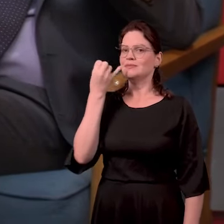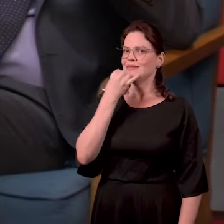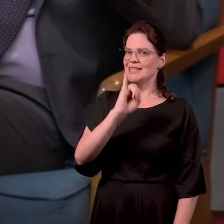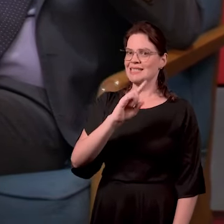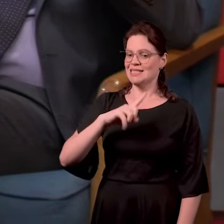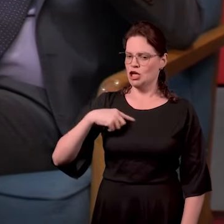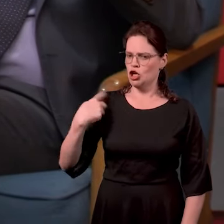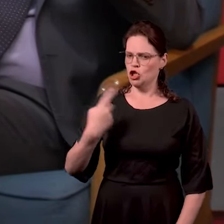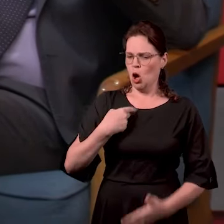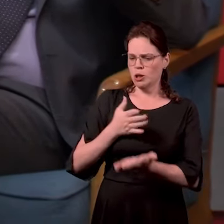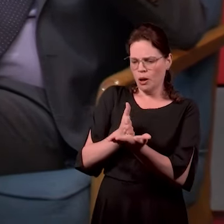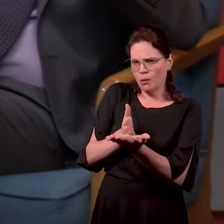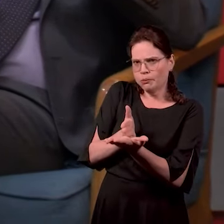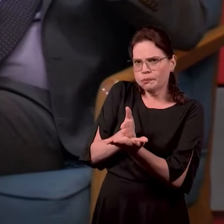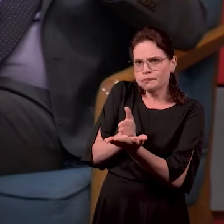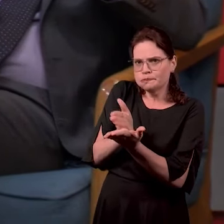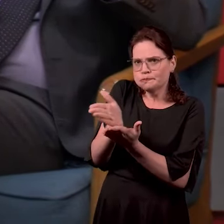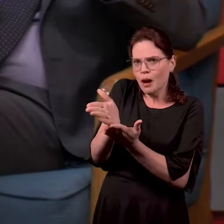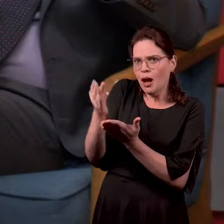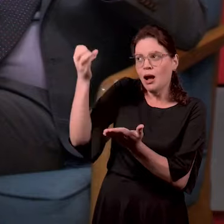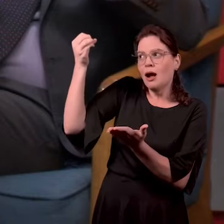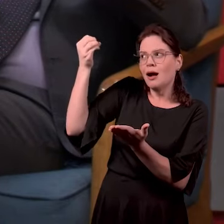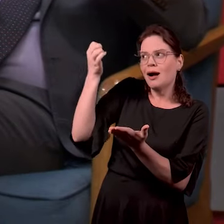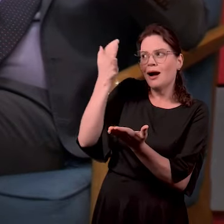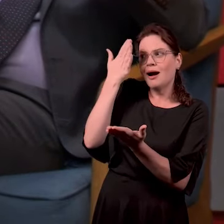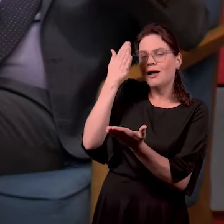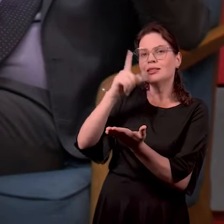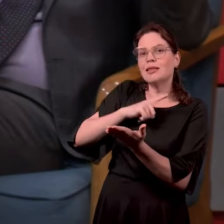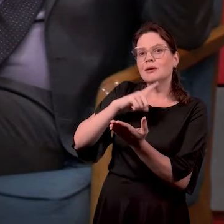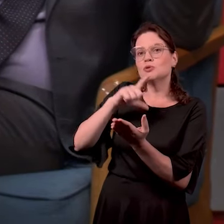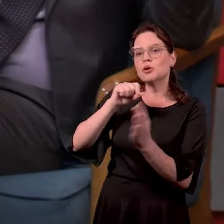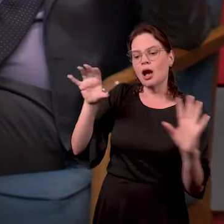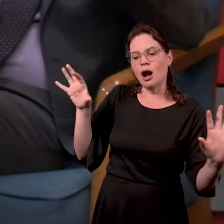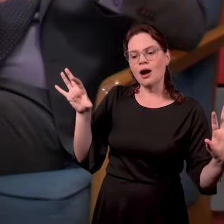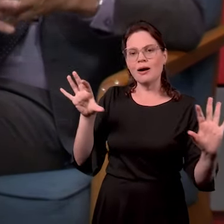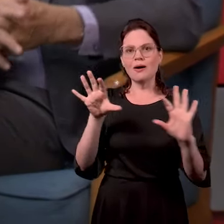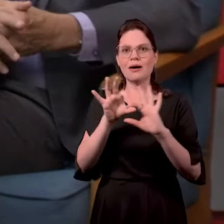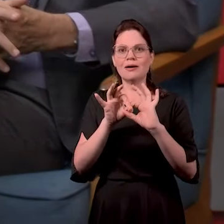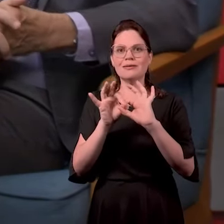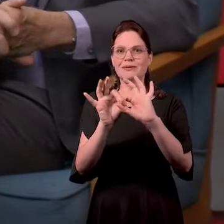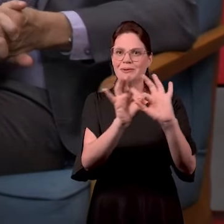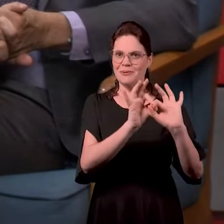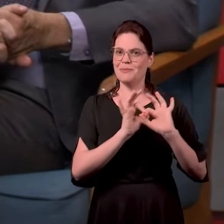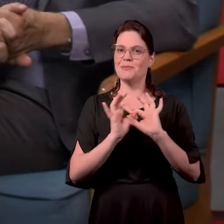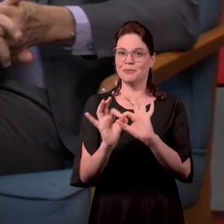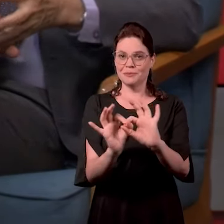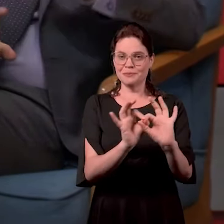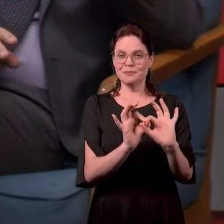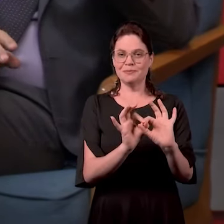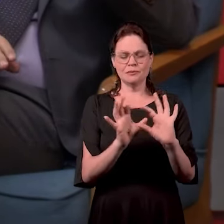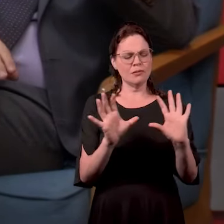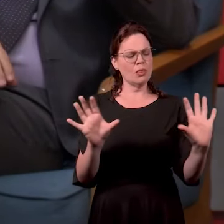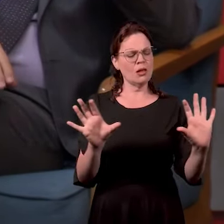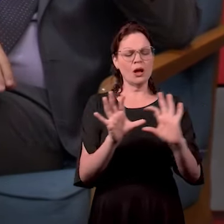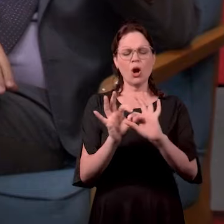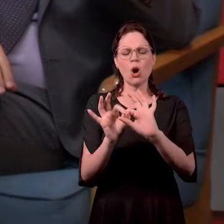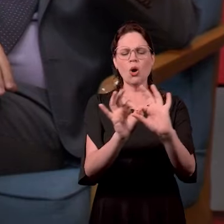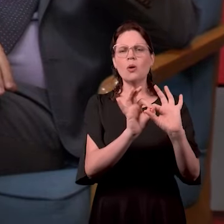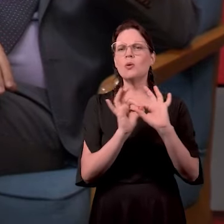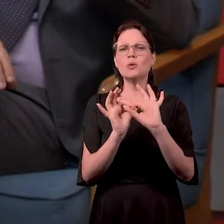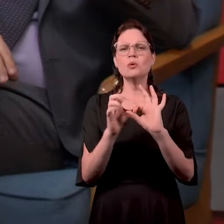comunhão. Aí entra aquilo que nós já falamos no início dos outros programas. Comunhão